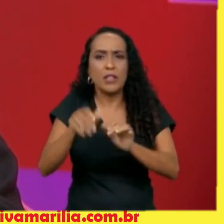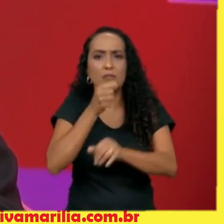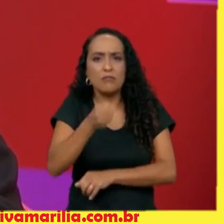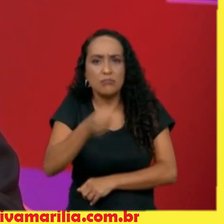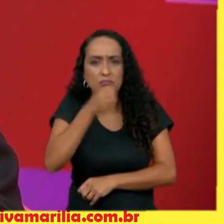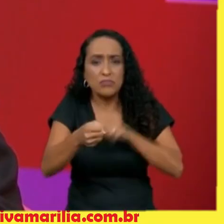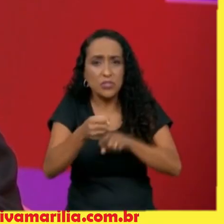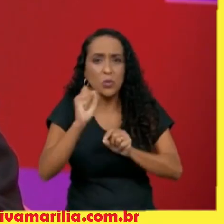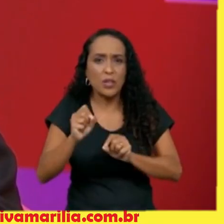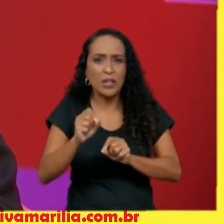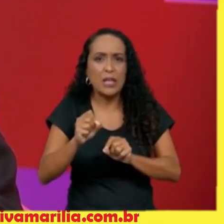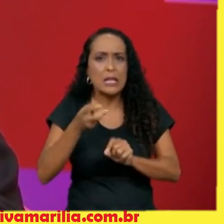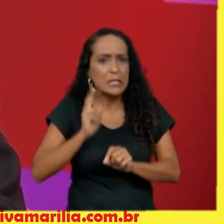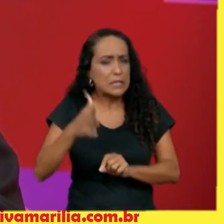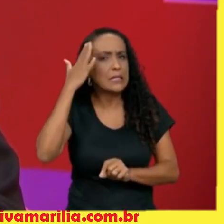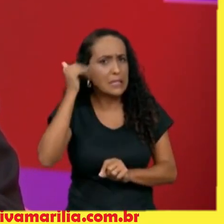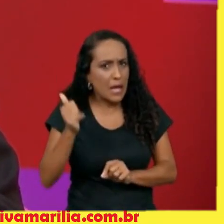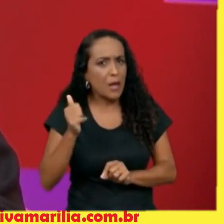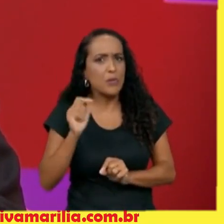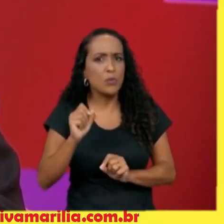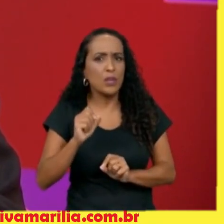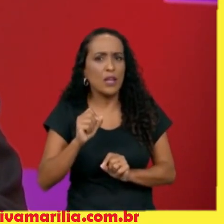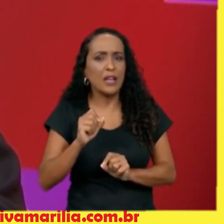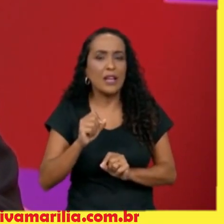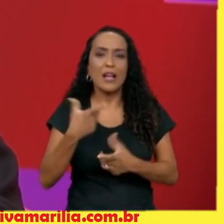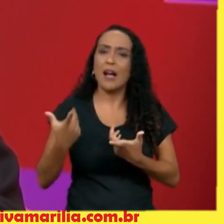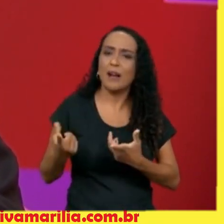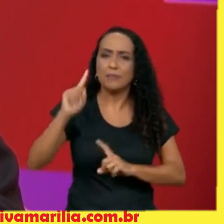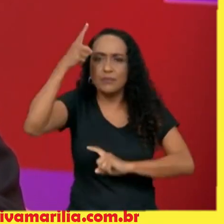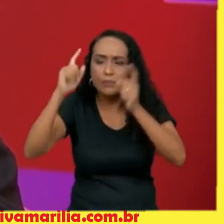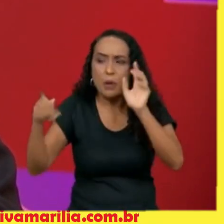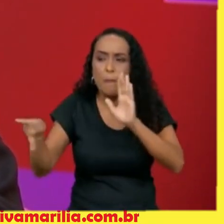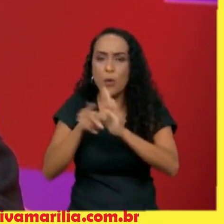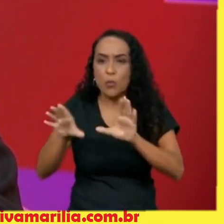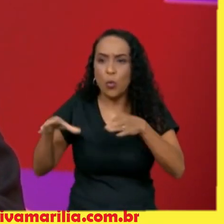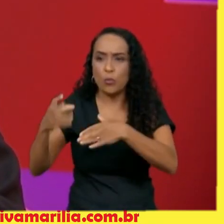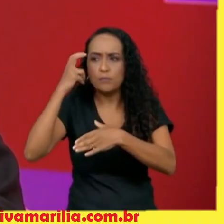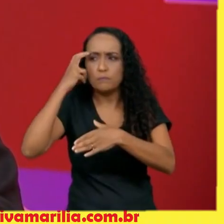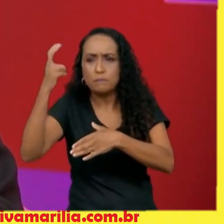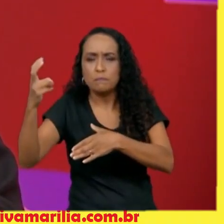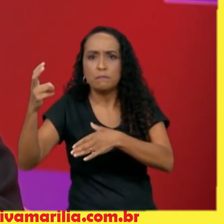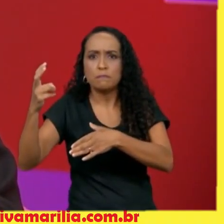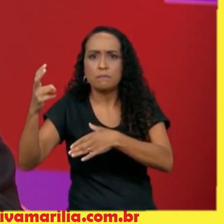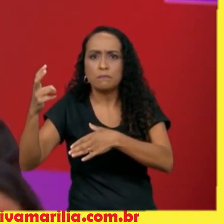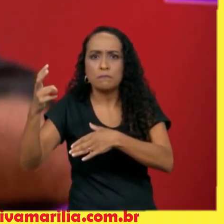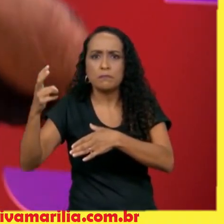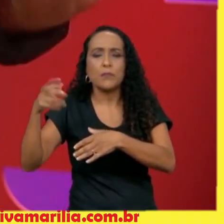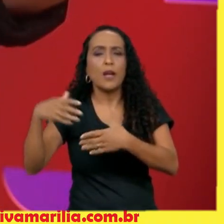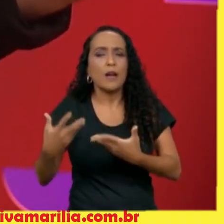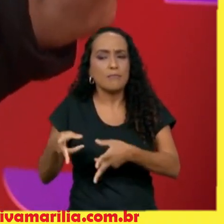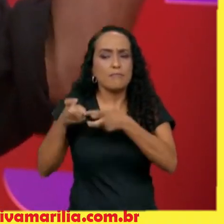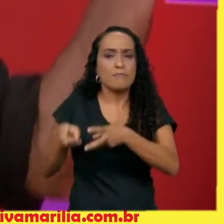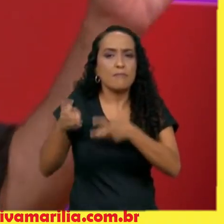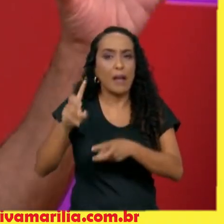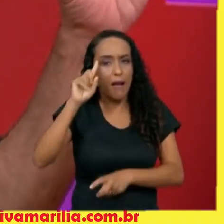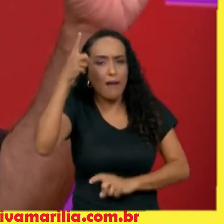da cabeça dele o que ele vai dizer. Ele tira do tesouro de ideias dos grandes intelectuais, como todo mundo. Né? Então, essas ideias